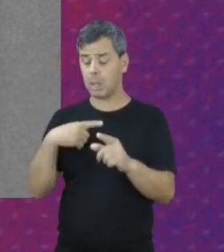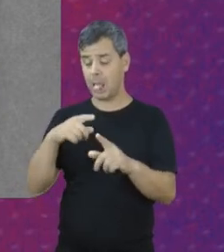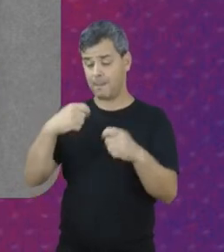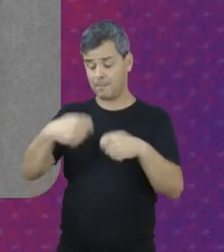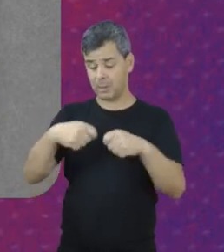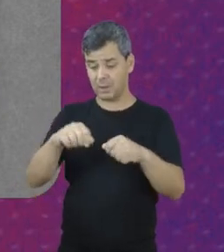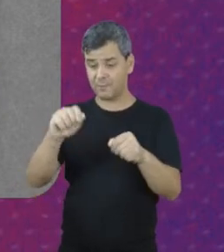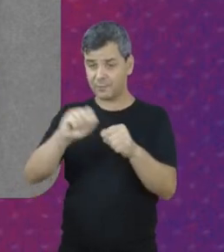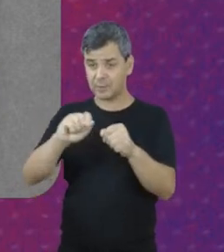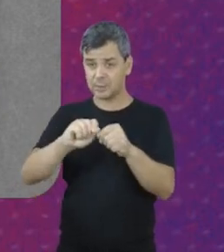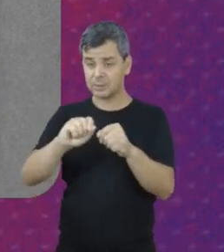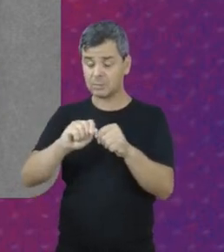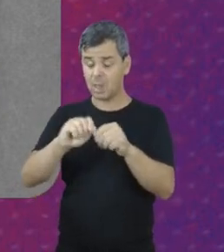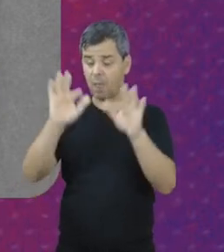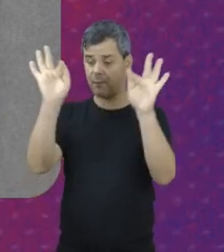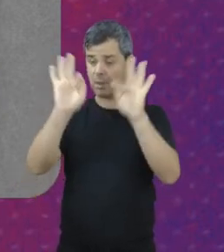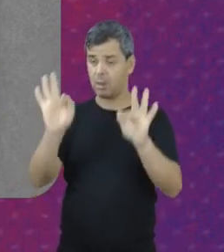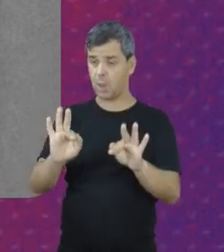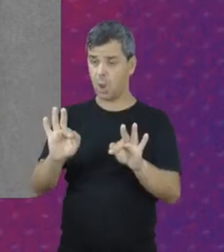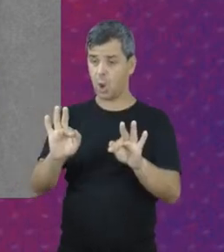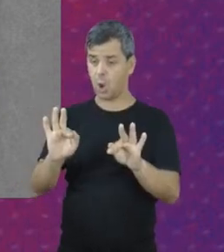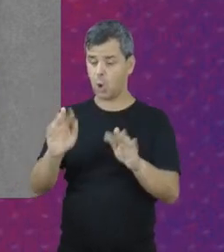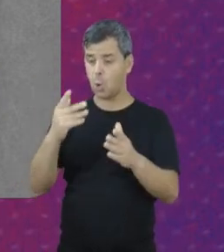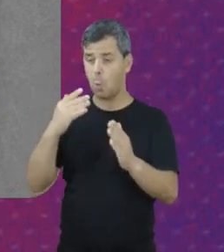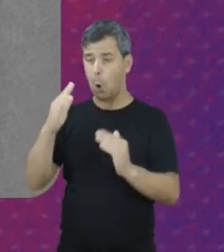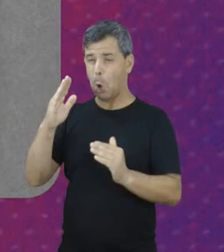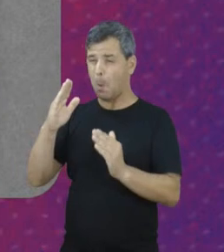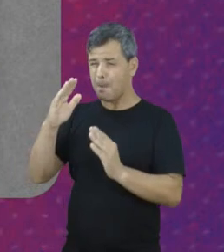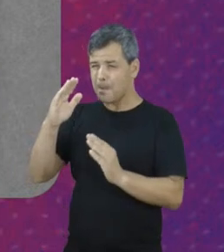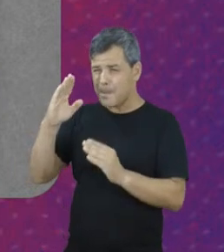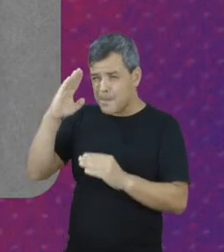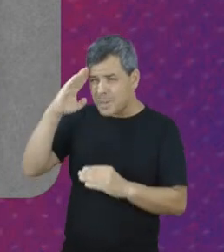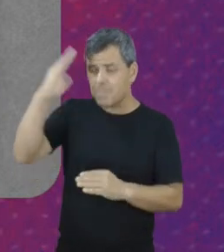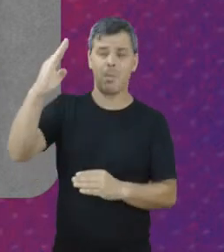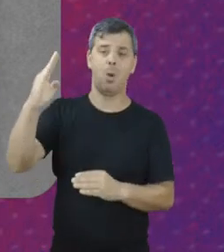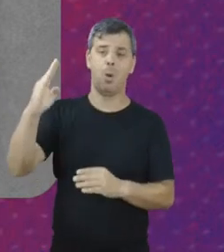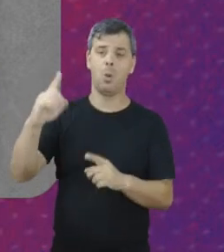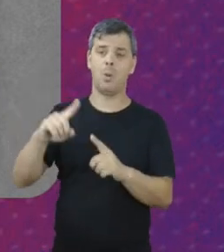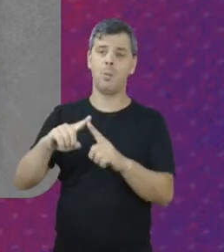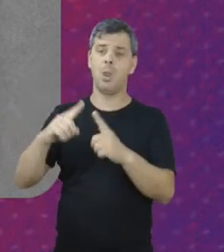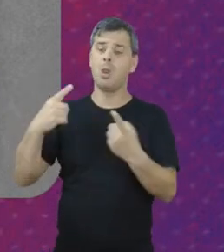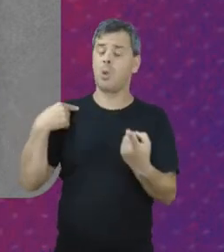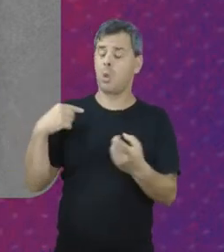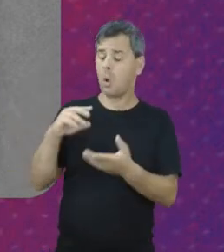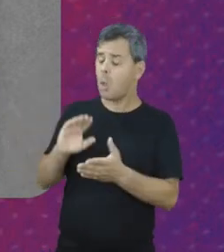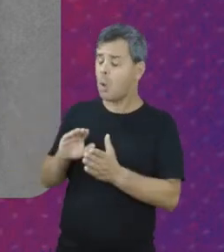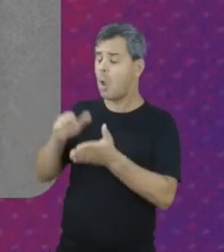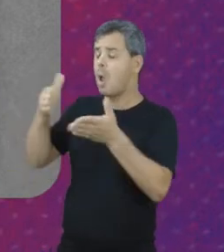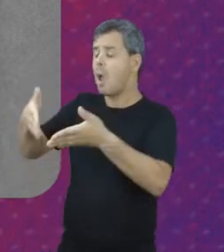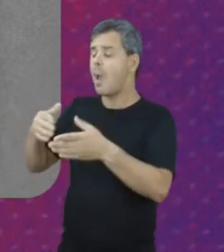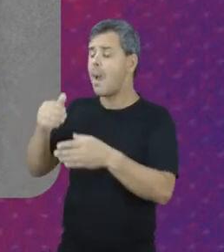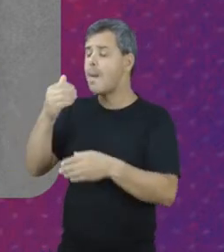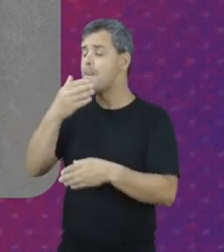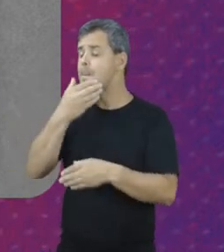precisa realizar para ser feliz, né, como o ápice da felicidade, eu também coloco nessas mulheres, né, uma